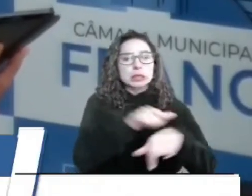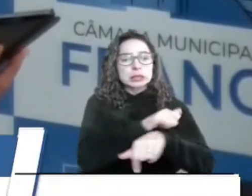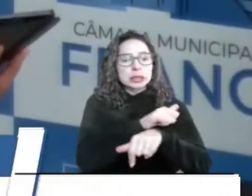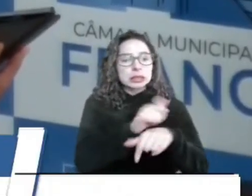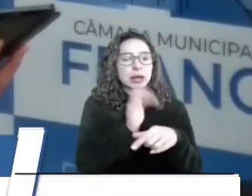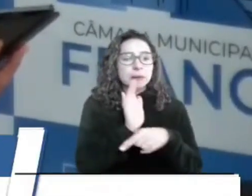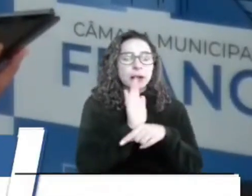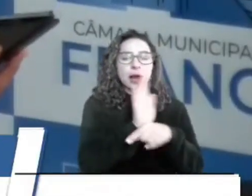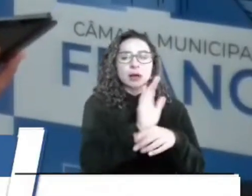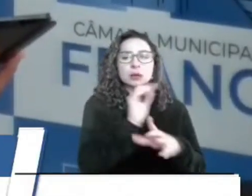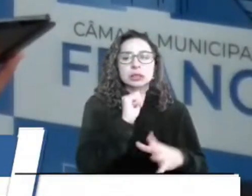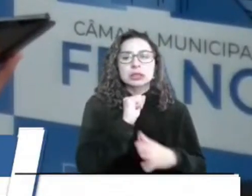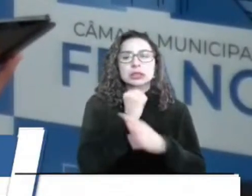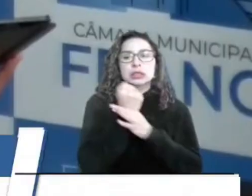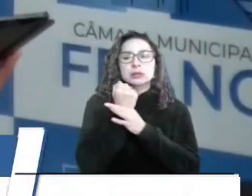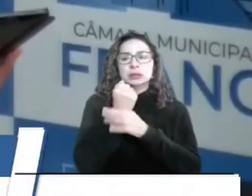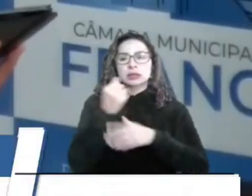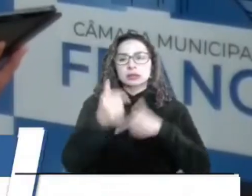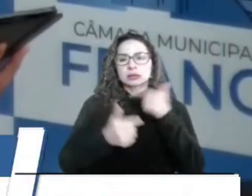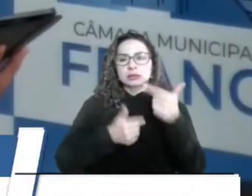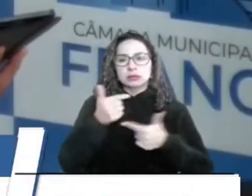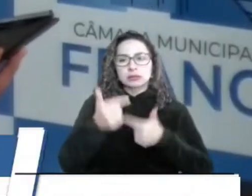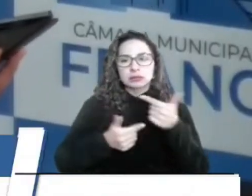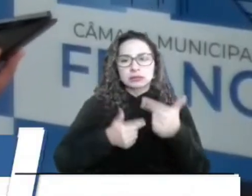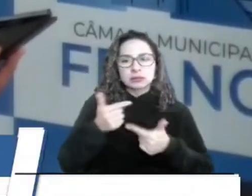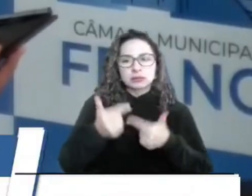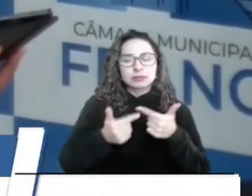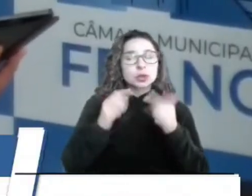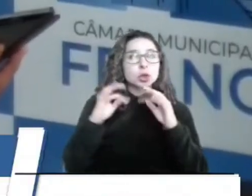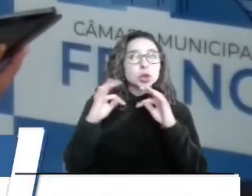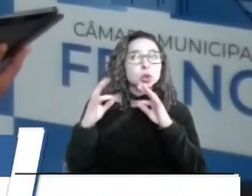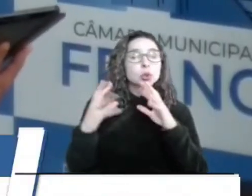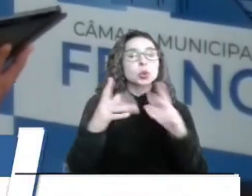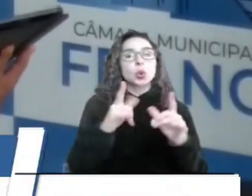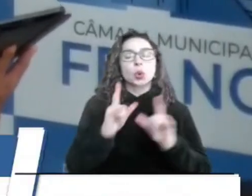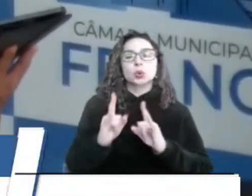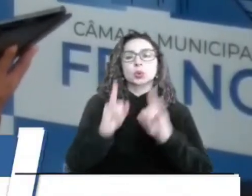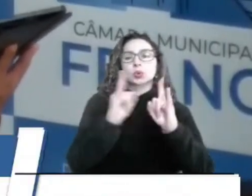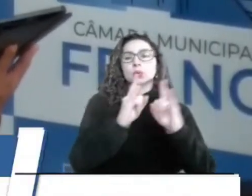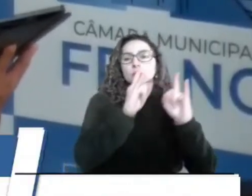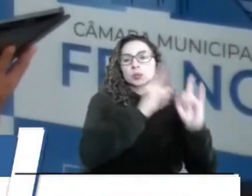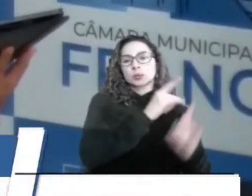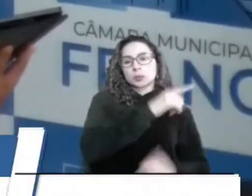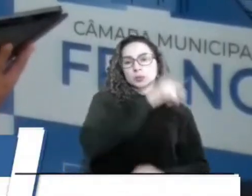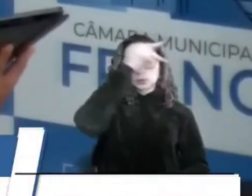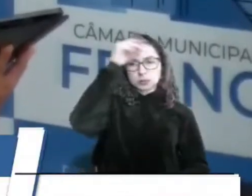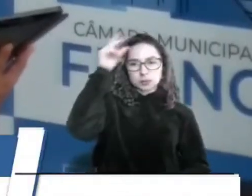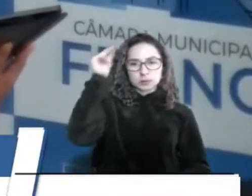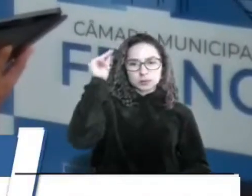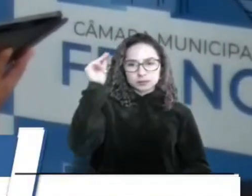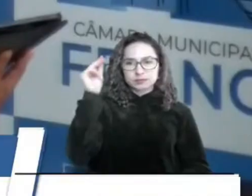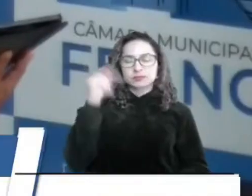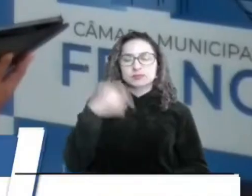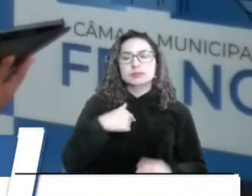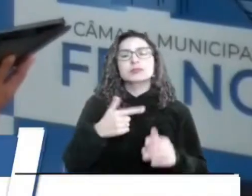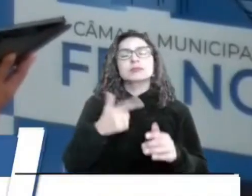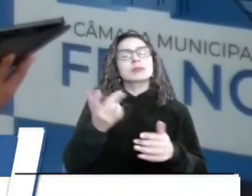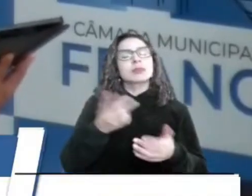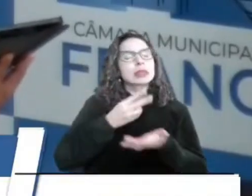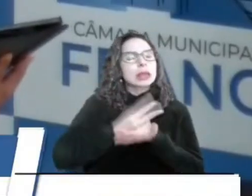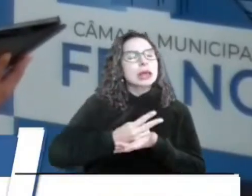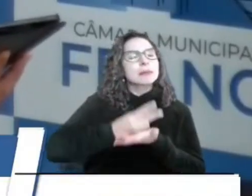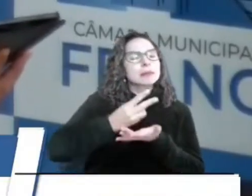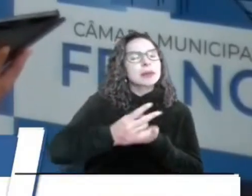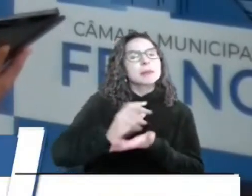da segurança dos servidores em todos os prédios públicos, diante dos constantes riscos